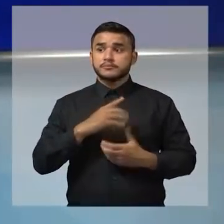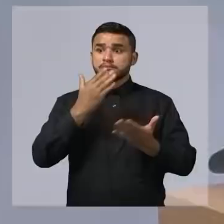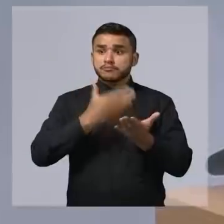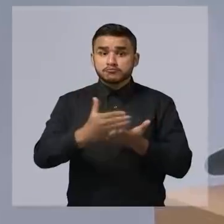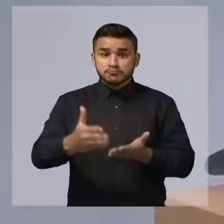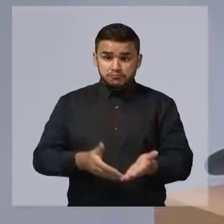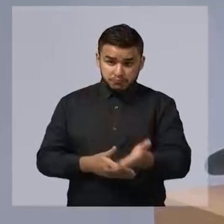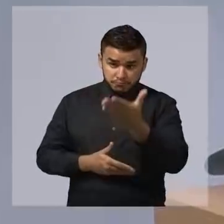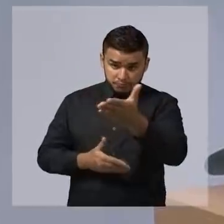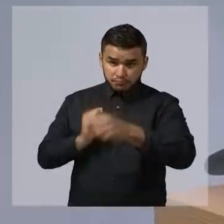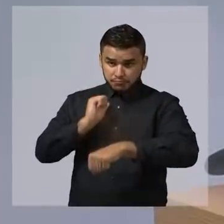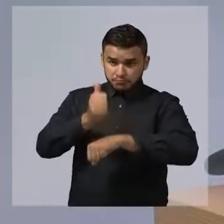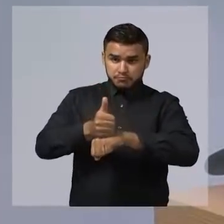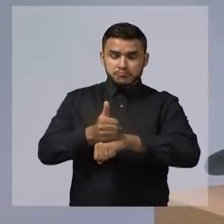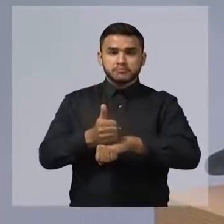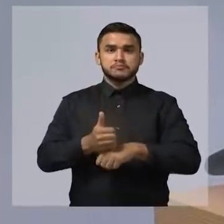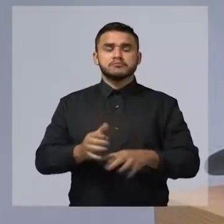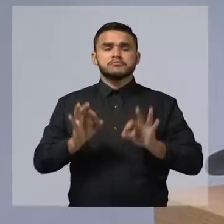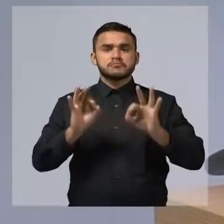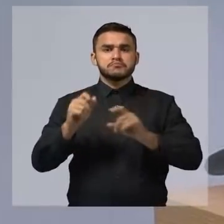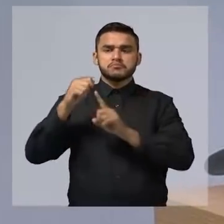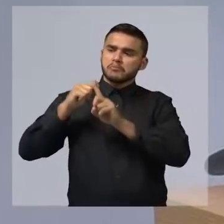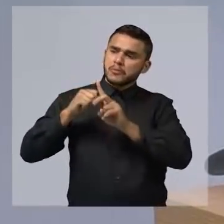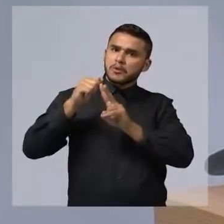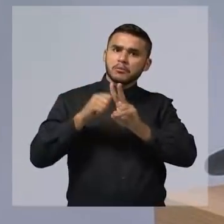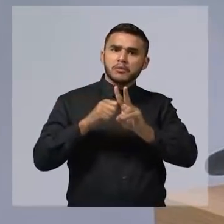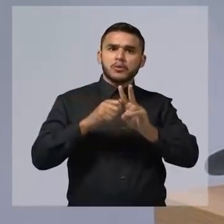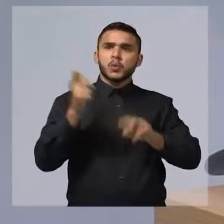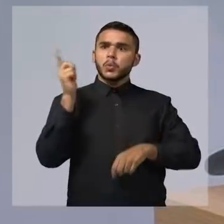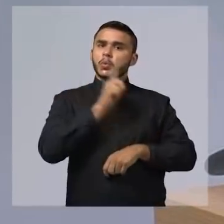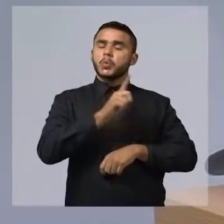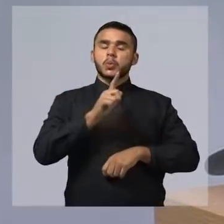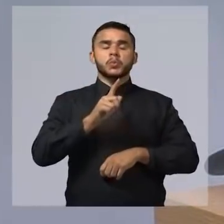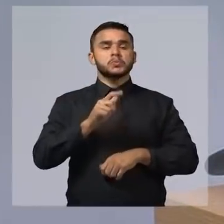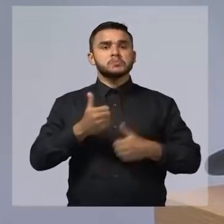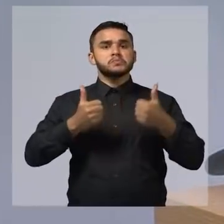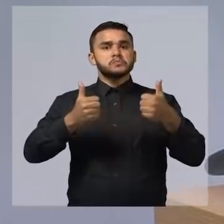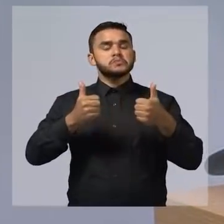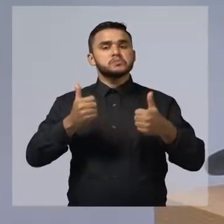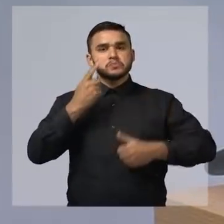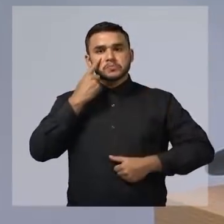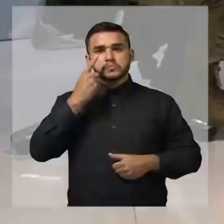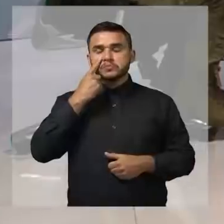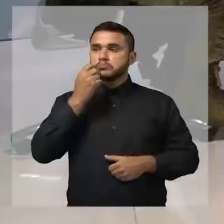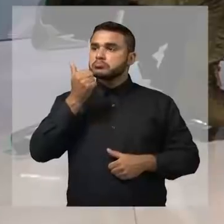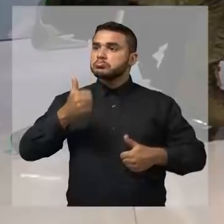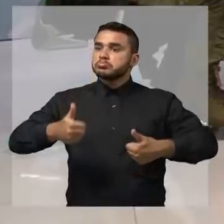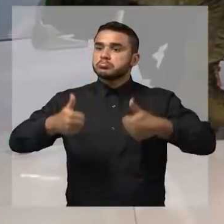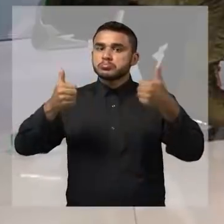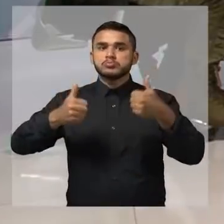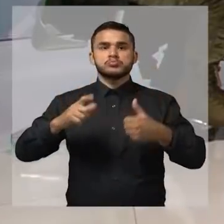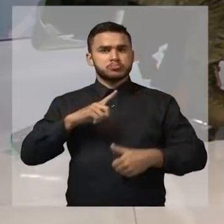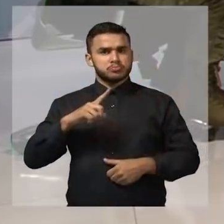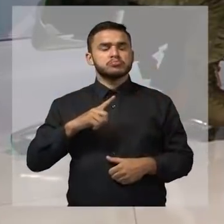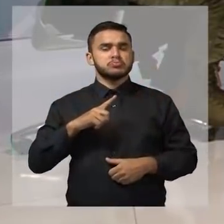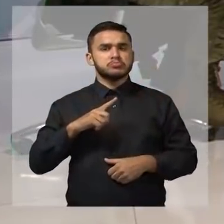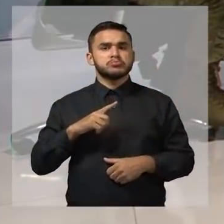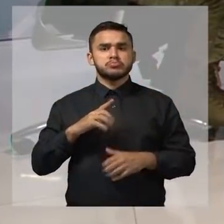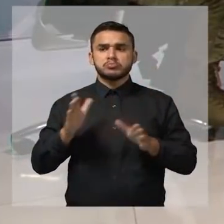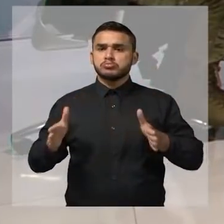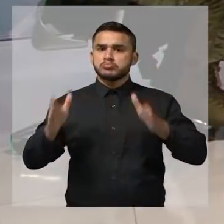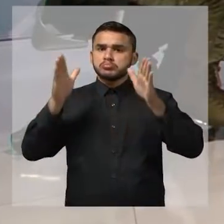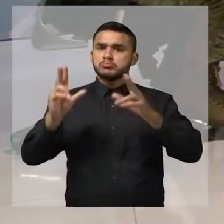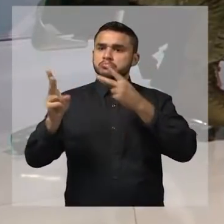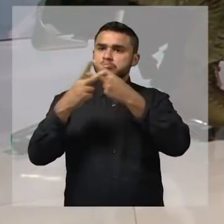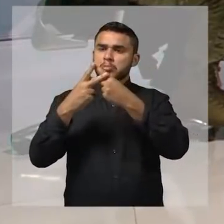chegada, felizmente, em 30 ou 40 dias, os primeiros resultados nós já estamos vendo, que foi a contenção de